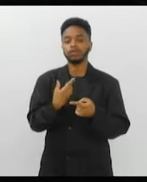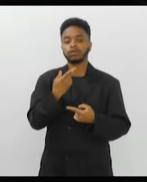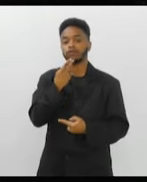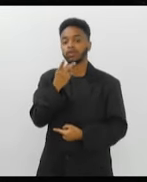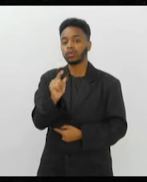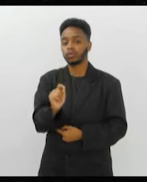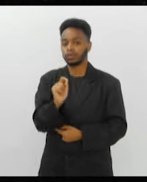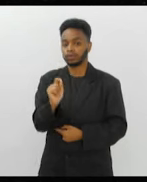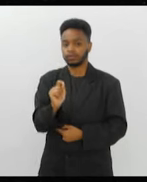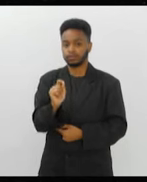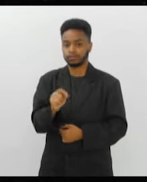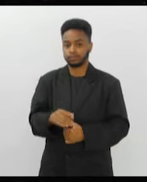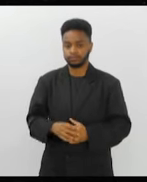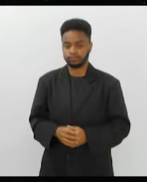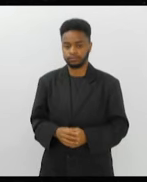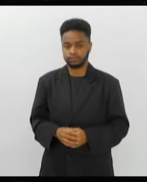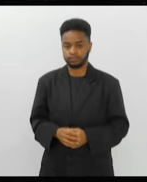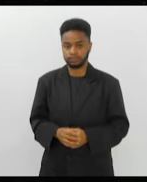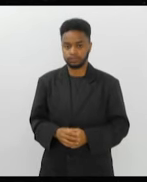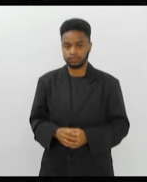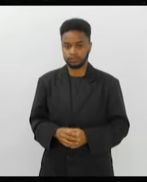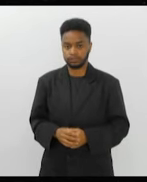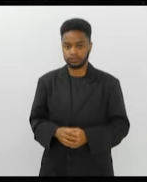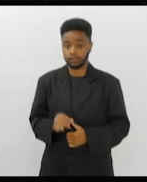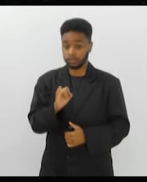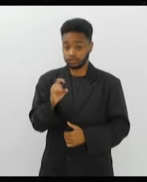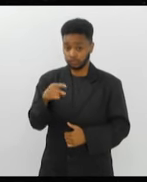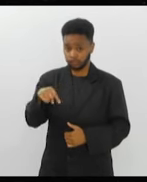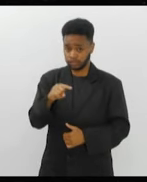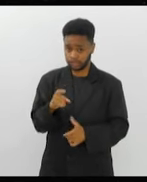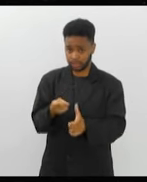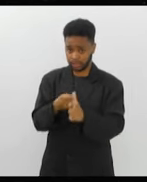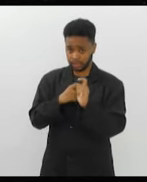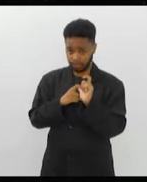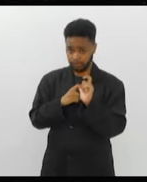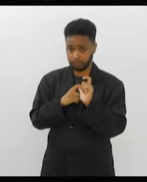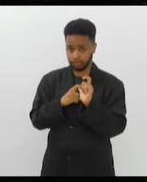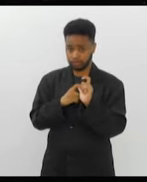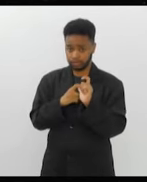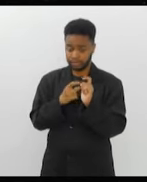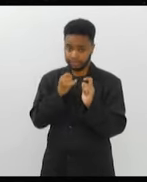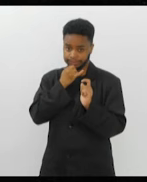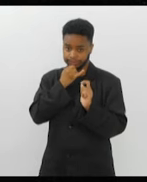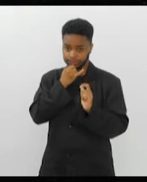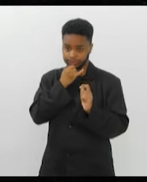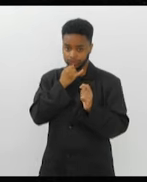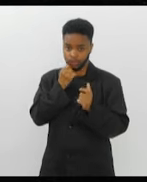seguinte: se você deve alguma coisa, você compra